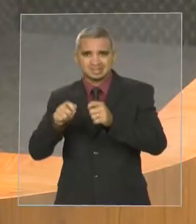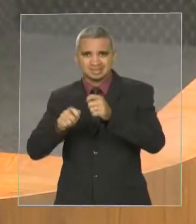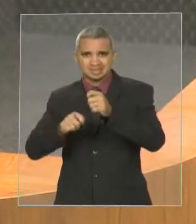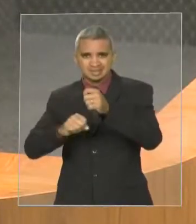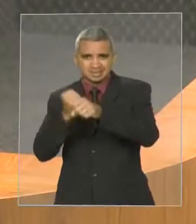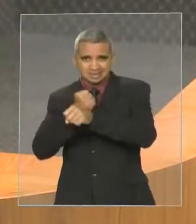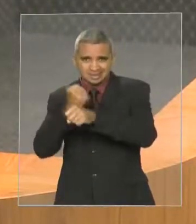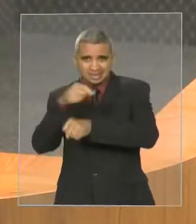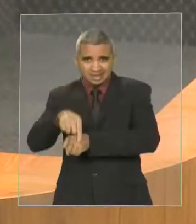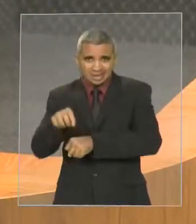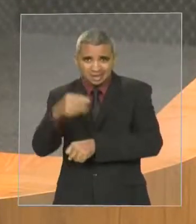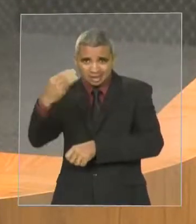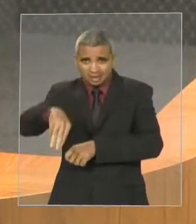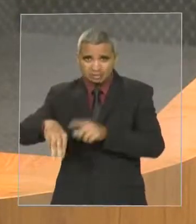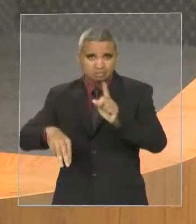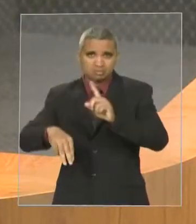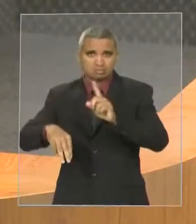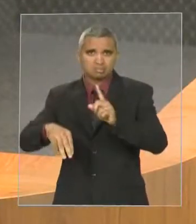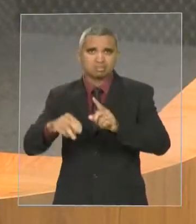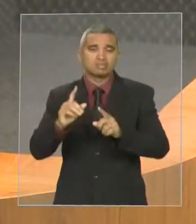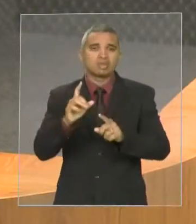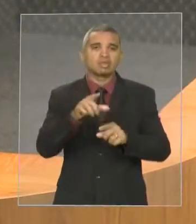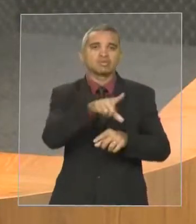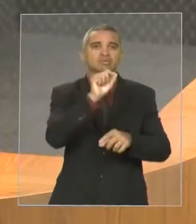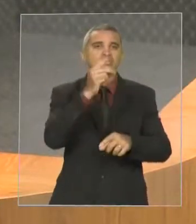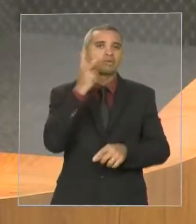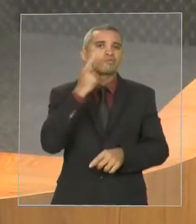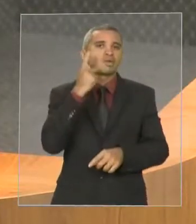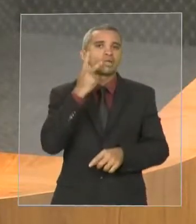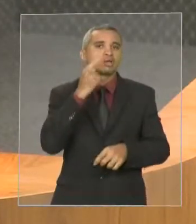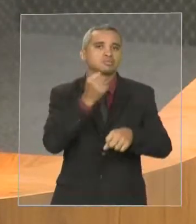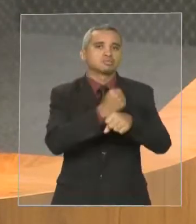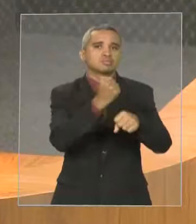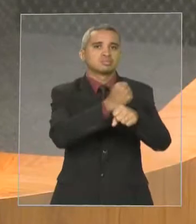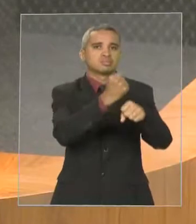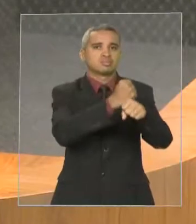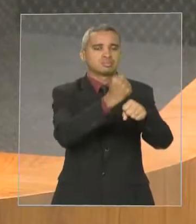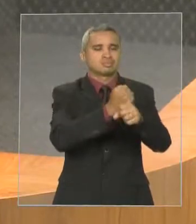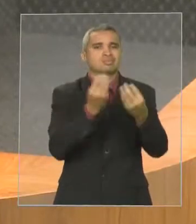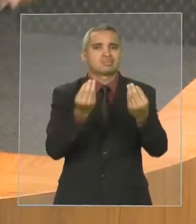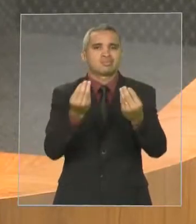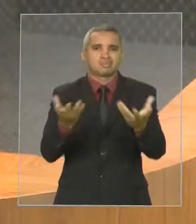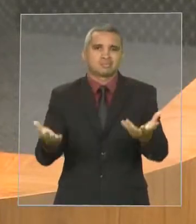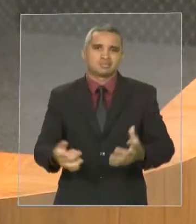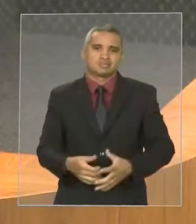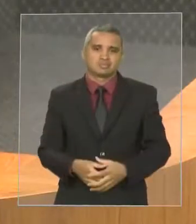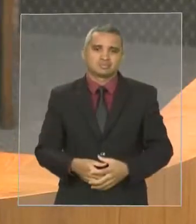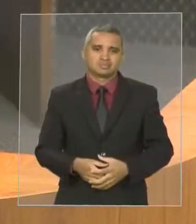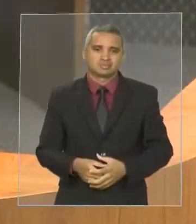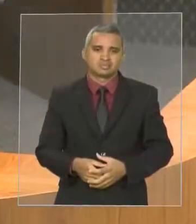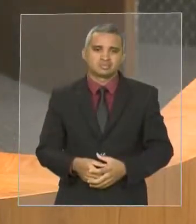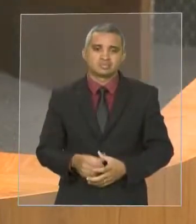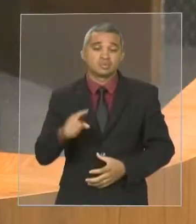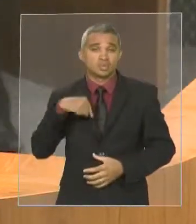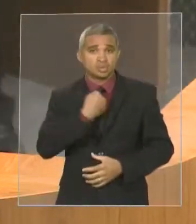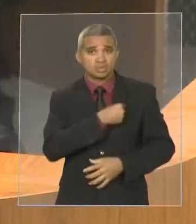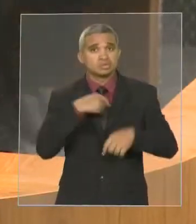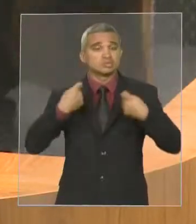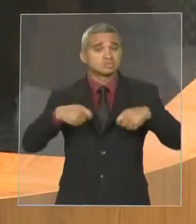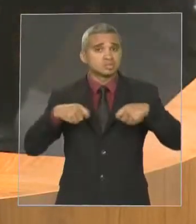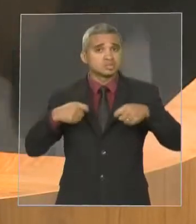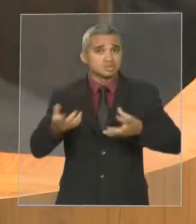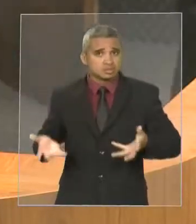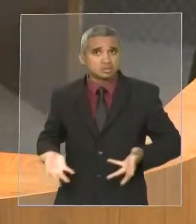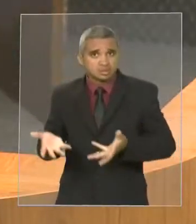de vantagens para essas multinacionais aqui se implantarem, nós temos também que colocar os condicionantes, para que o benefício não fique só